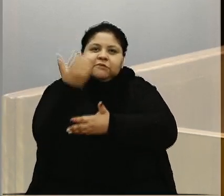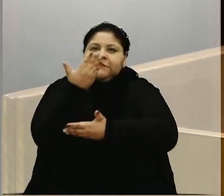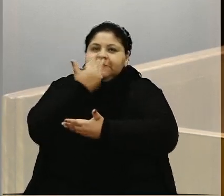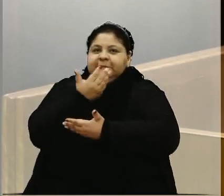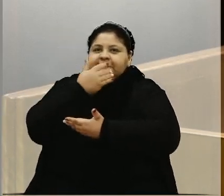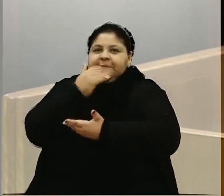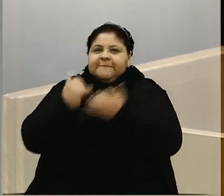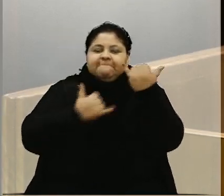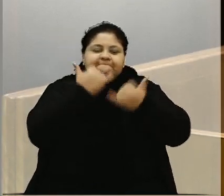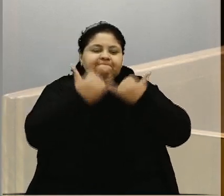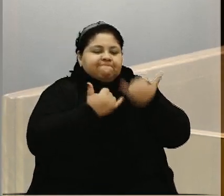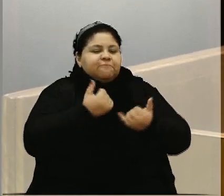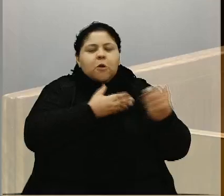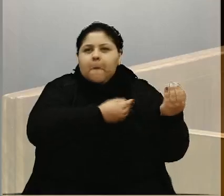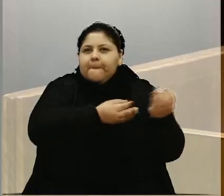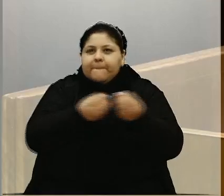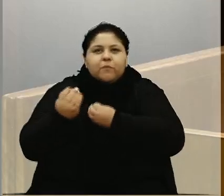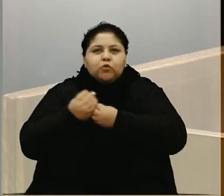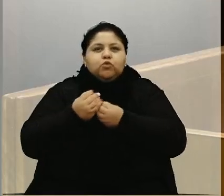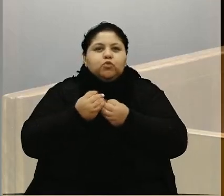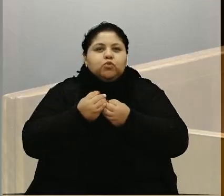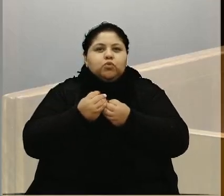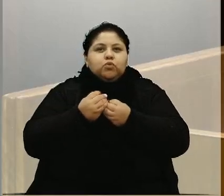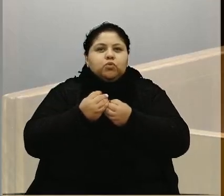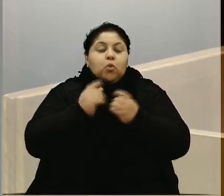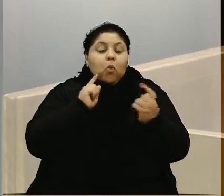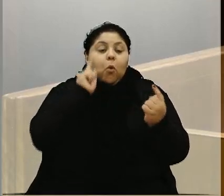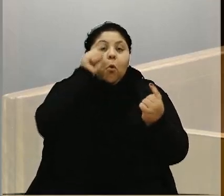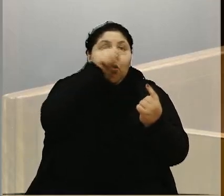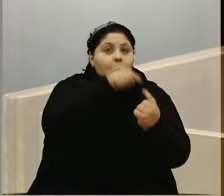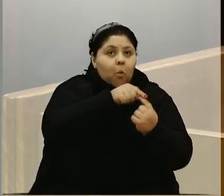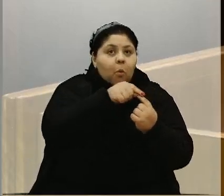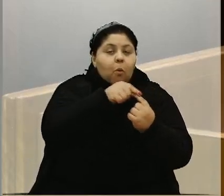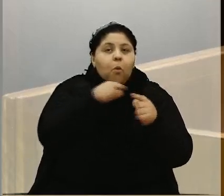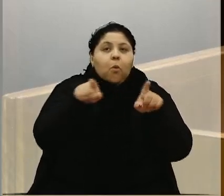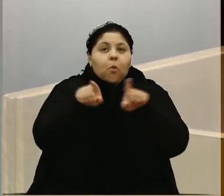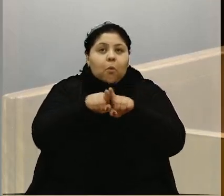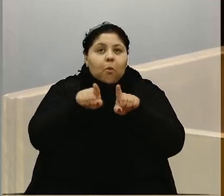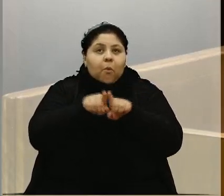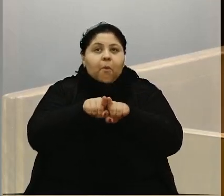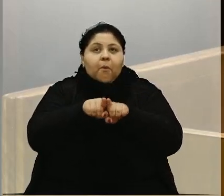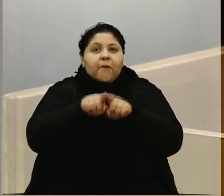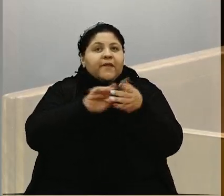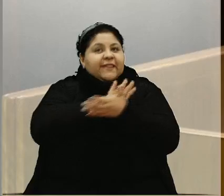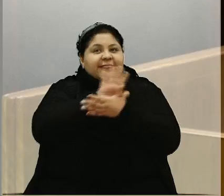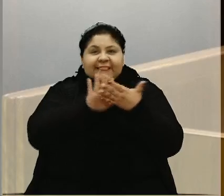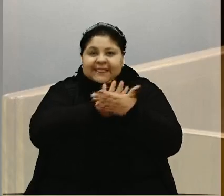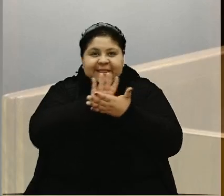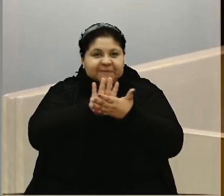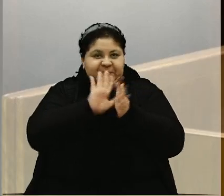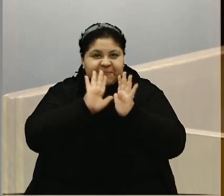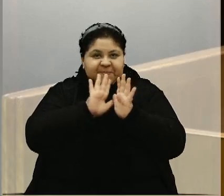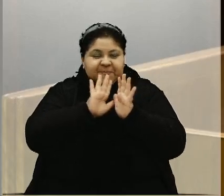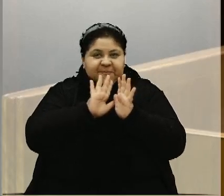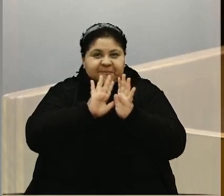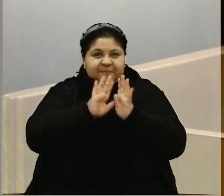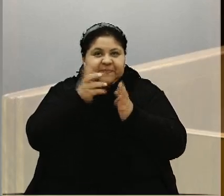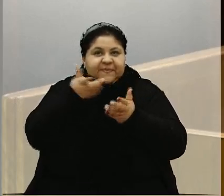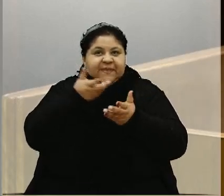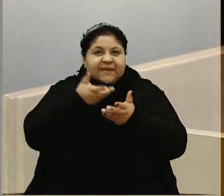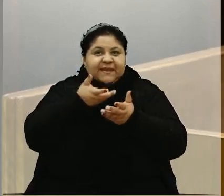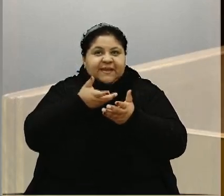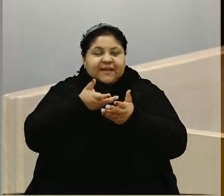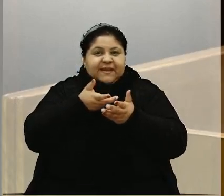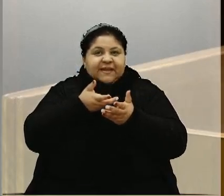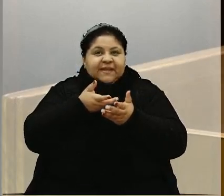brincadeiras e muito, muito propósito. E queremos estender, sem mais delongas, queremos estender um